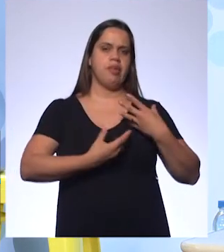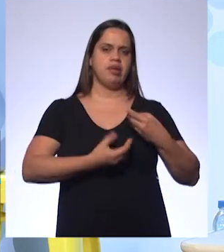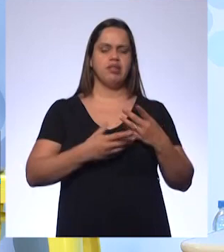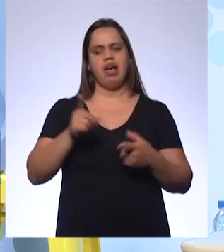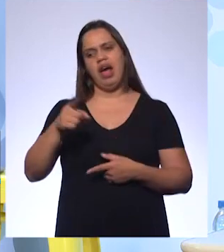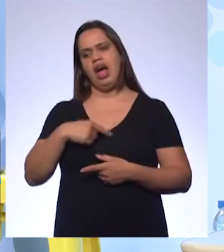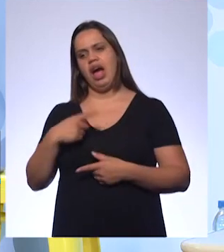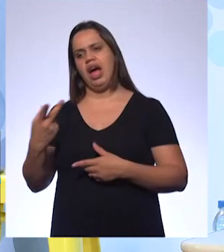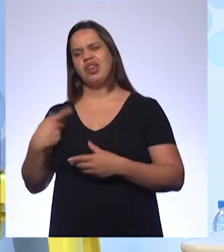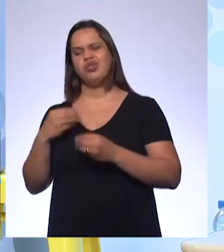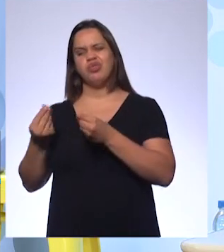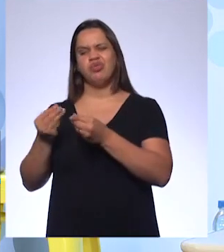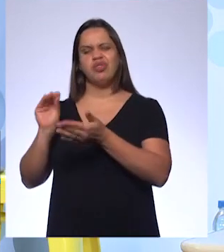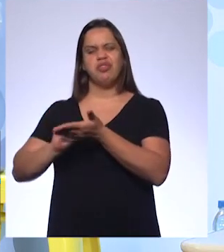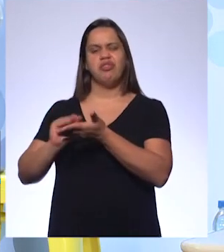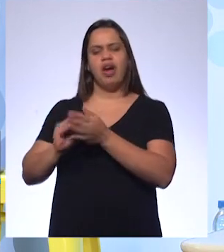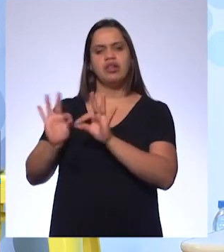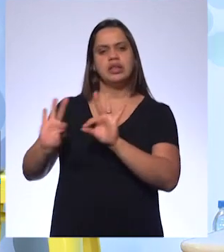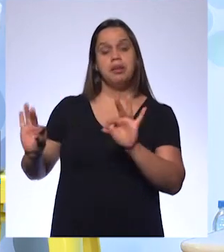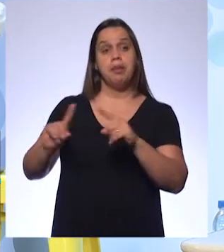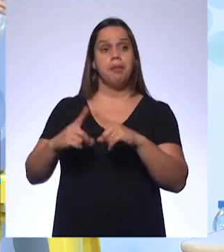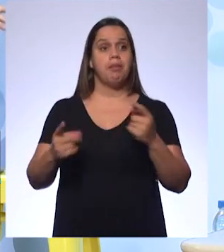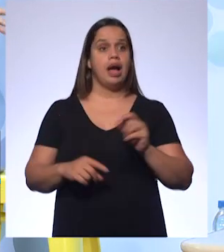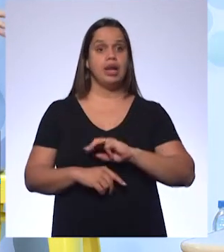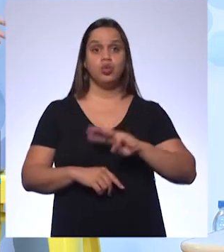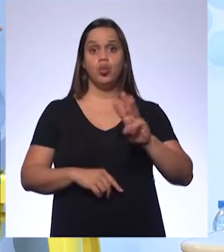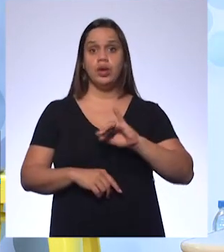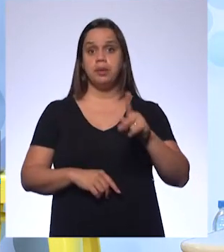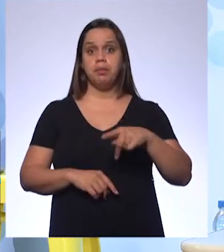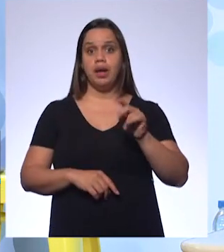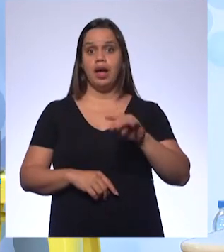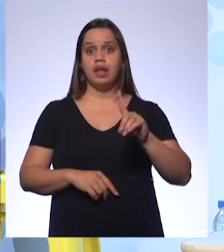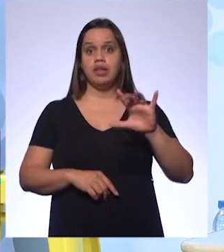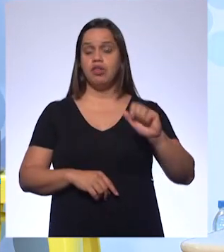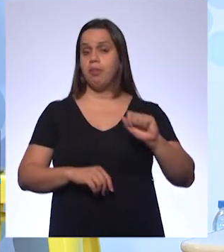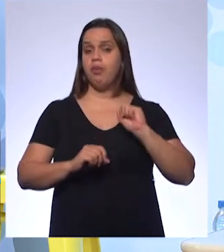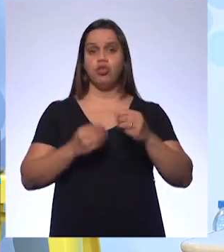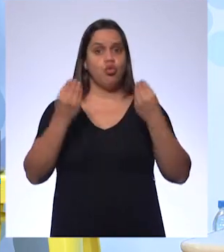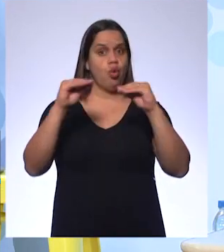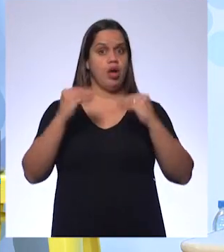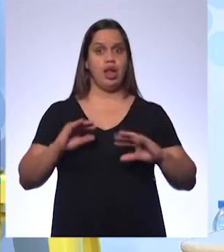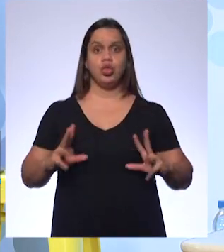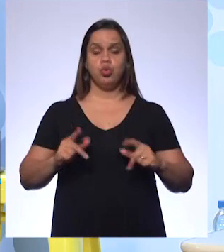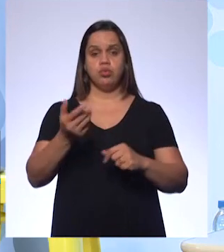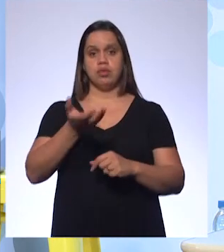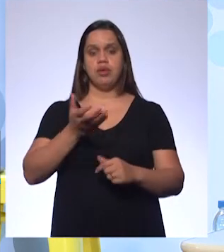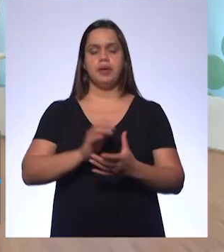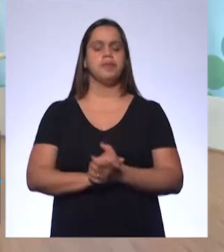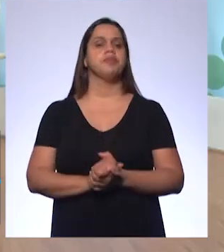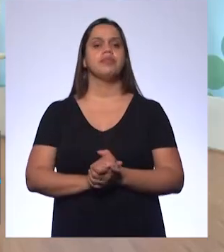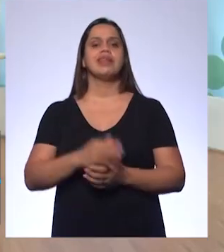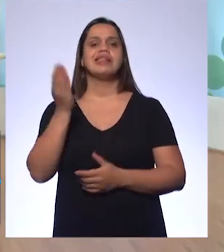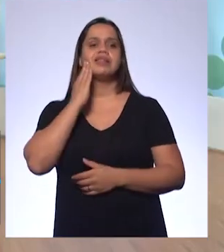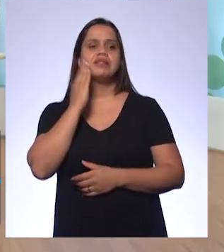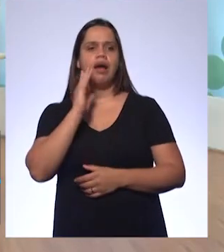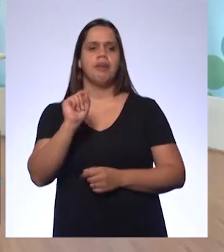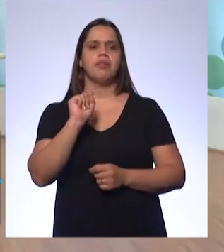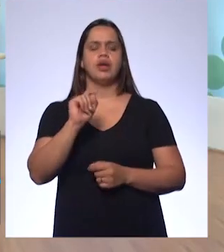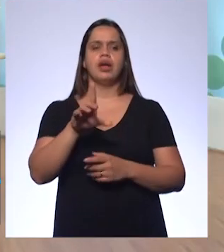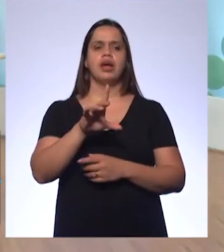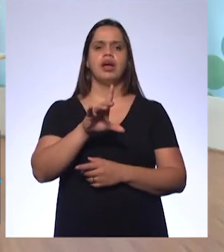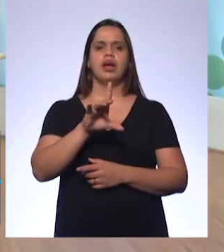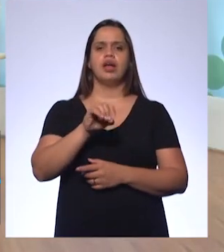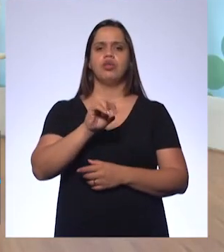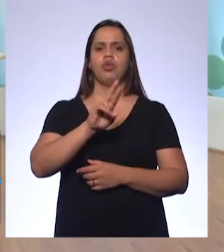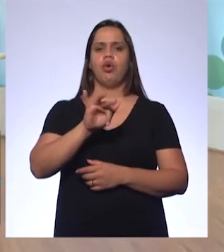é raso, mas na Wikipédia você pode falar do que você Isso. quiser, tudo é Então, conhecimento. o Jorge Gusdorff, quando escreve